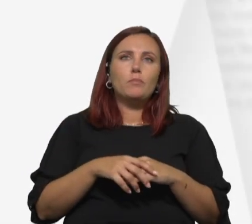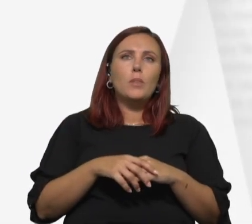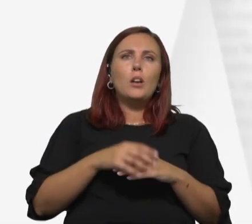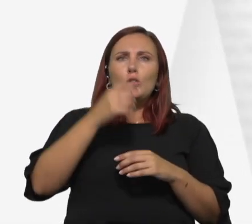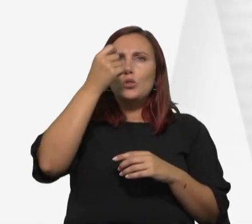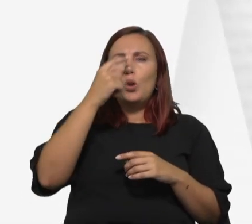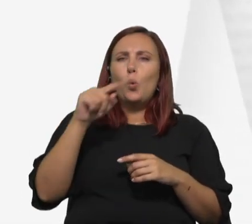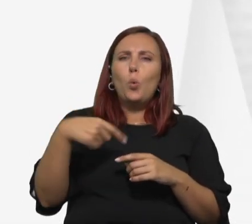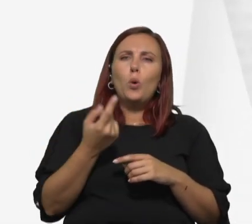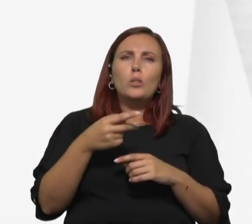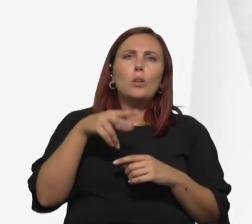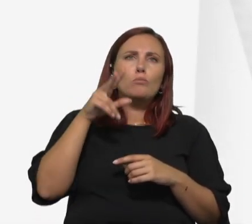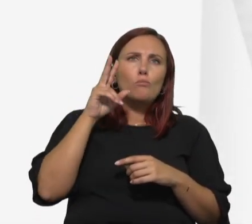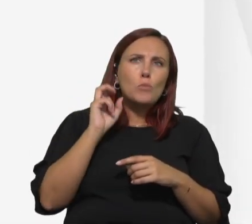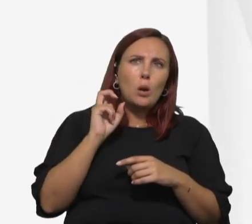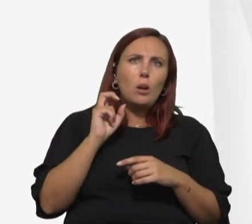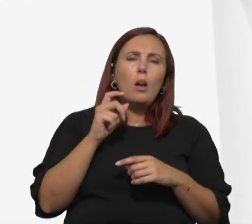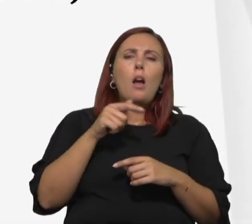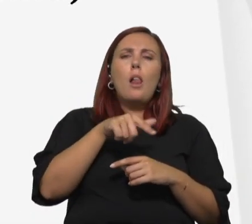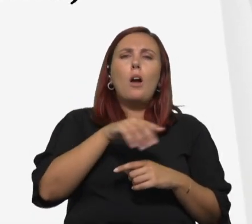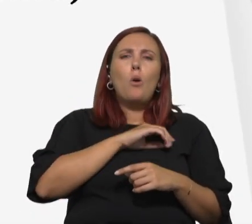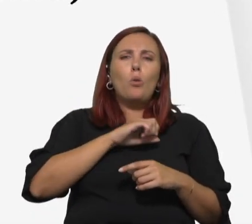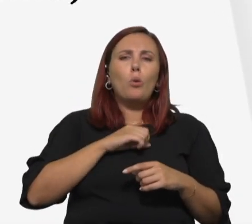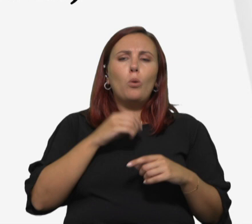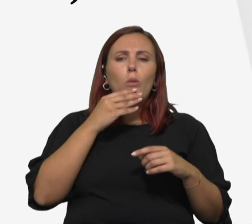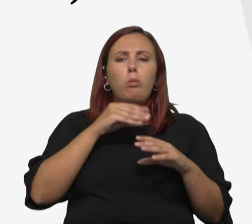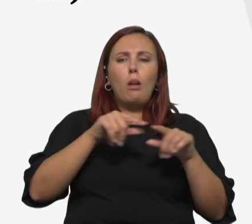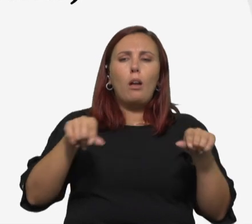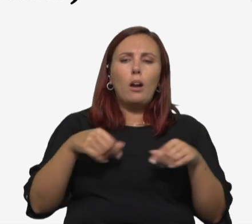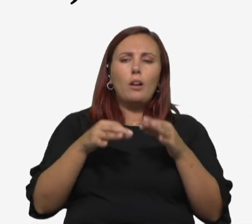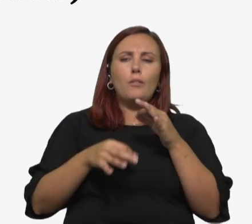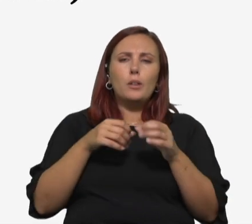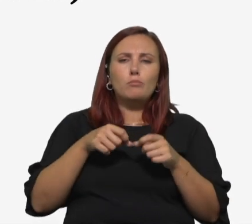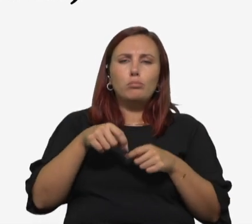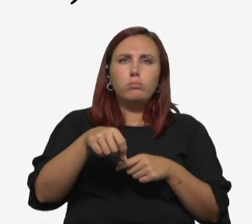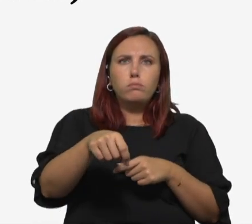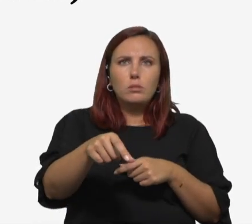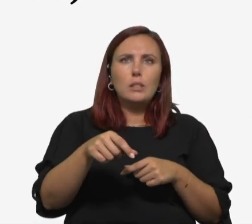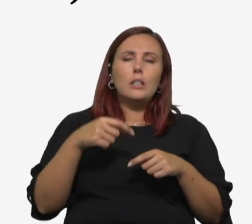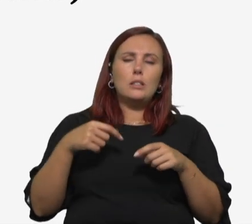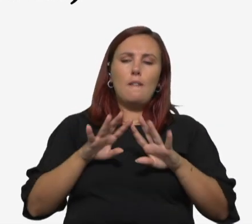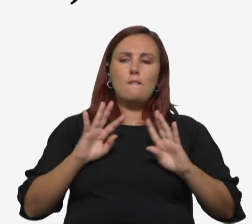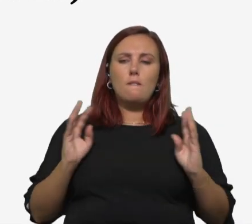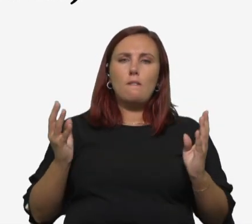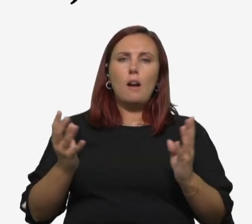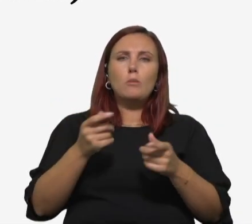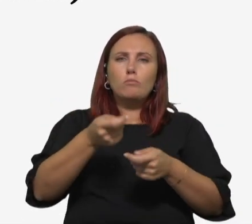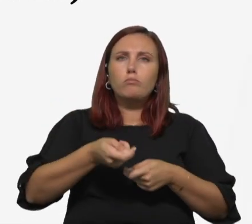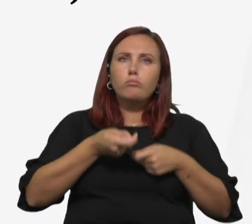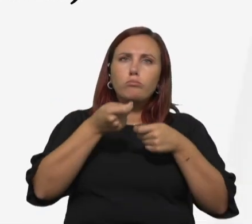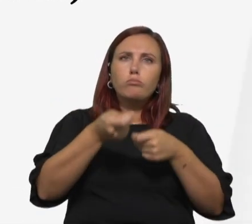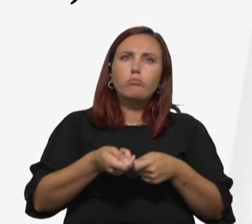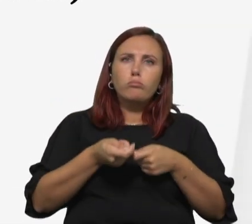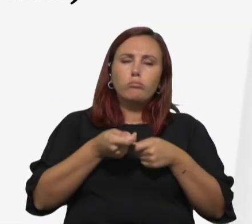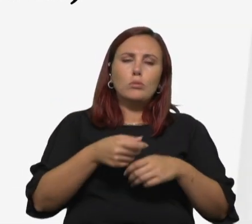parábola. Havia um proprietário que plantou uma vinha, cercou-a com uma sebe, cavou nela um lagar